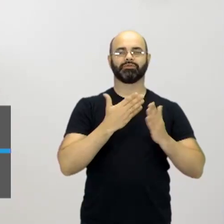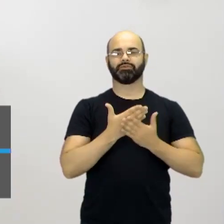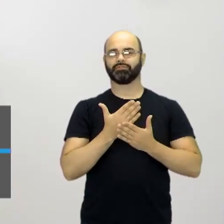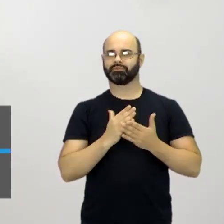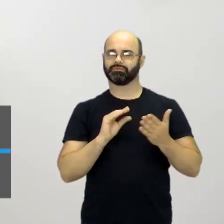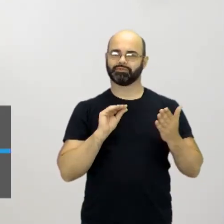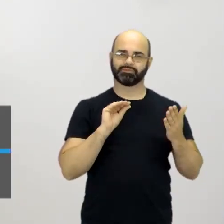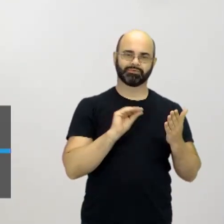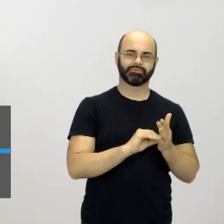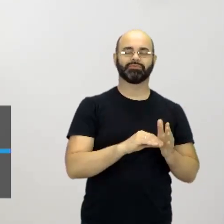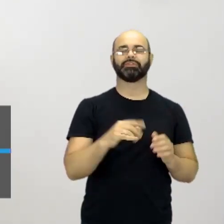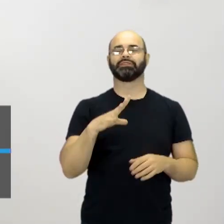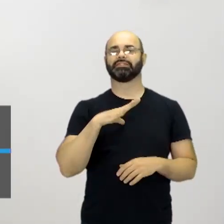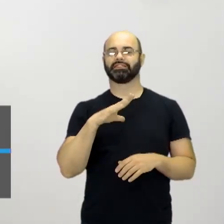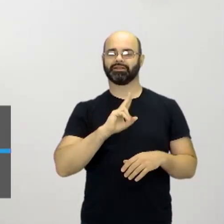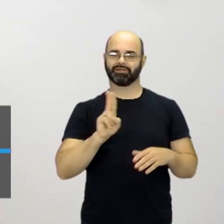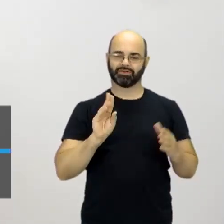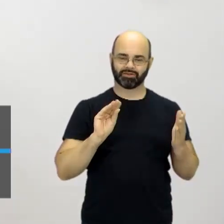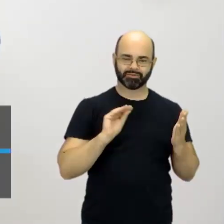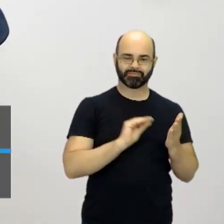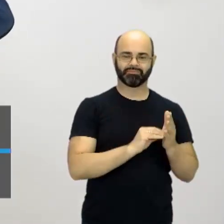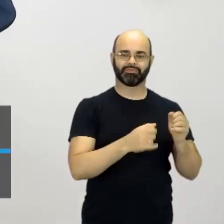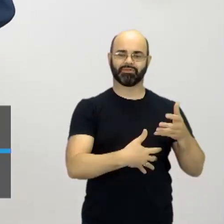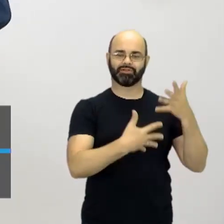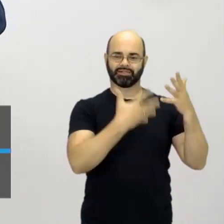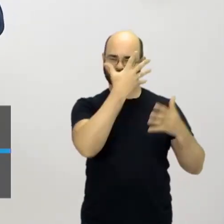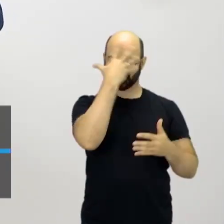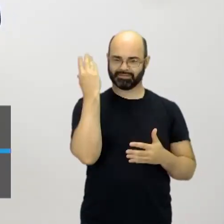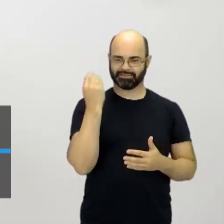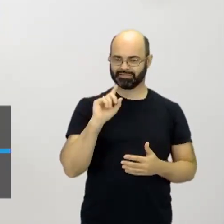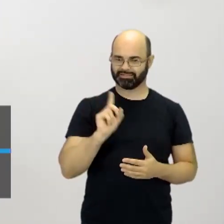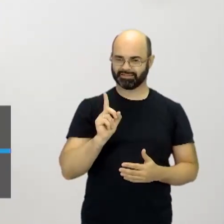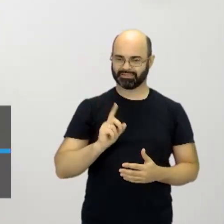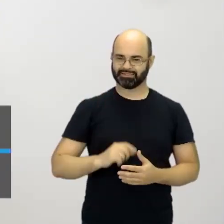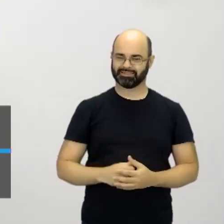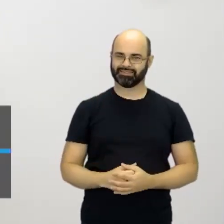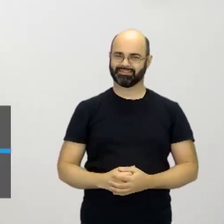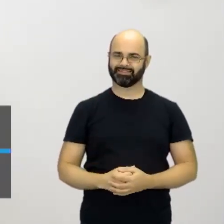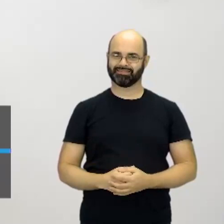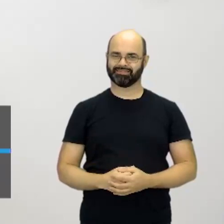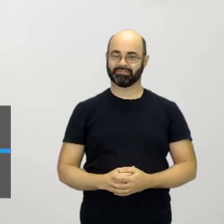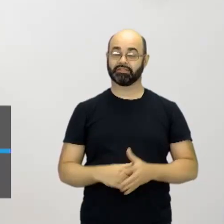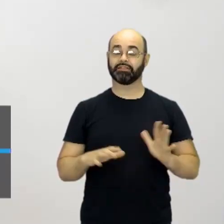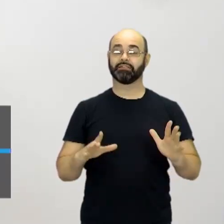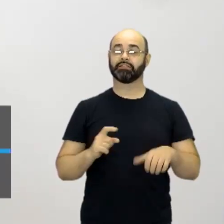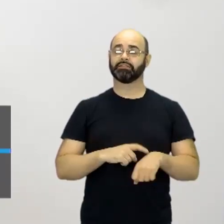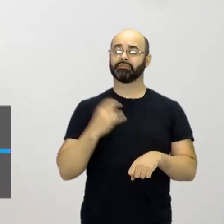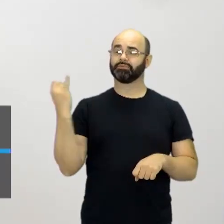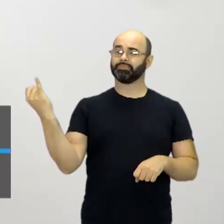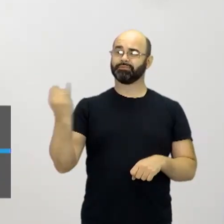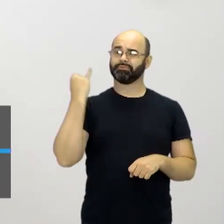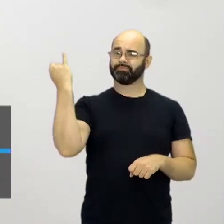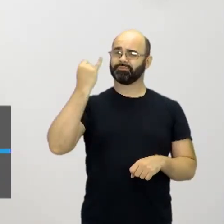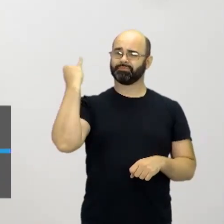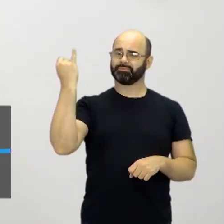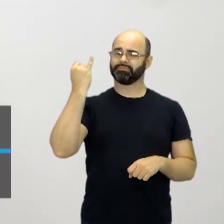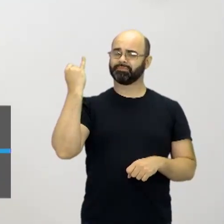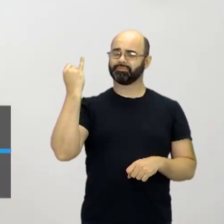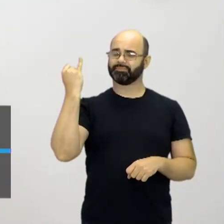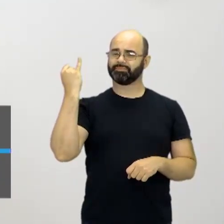falando em participação especial de momento extremamente importante da nossa aula